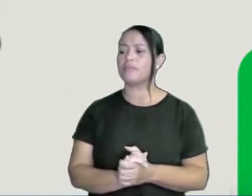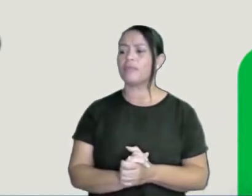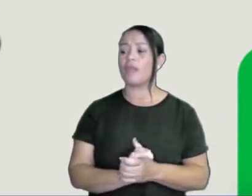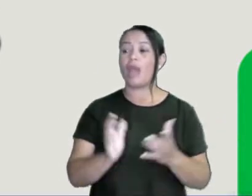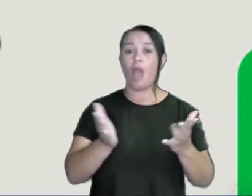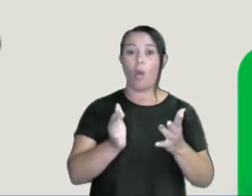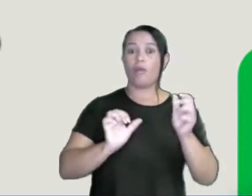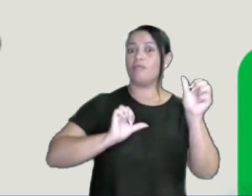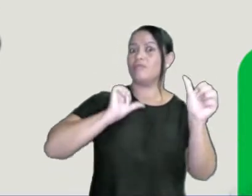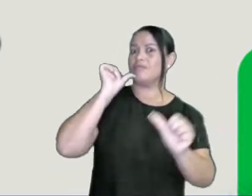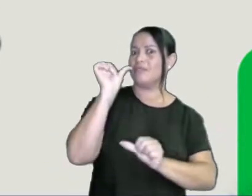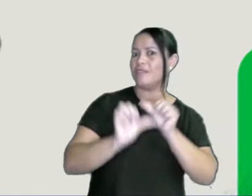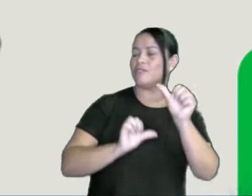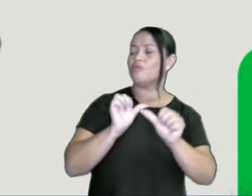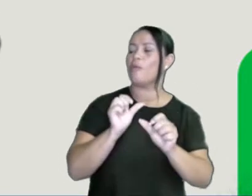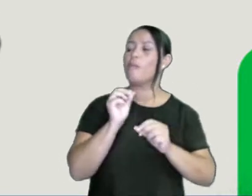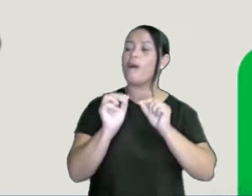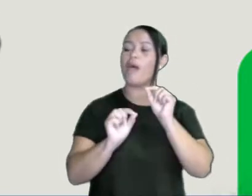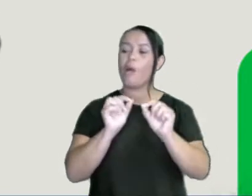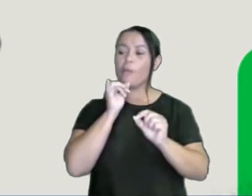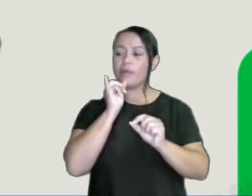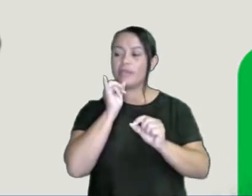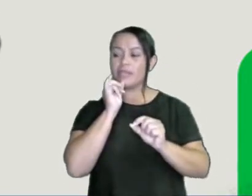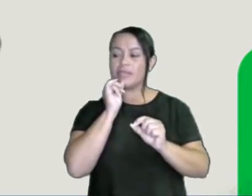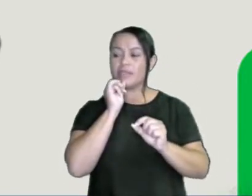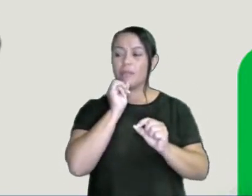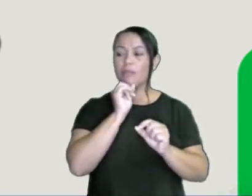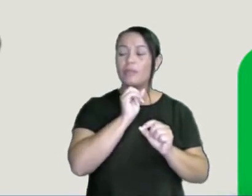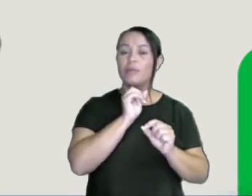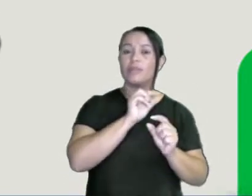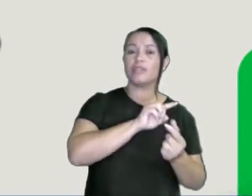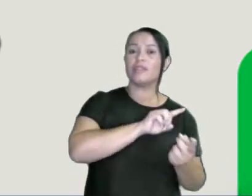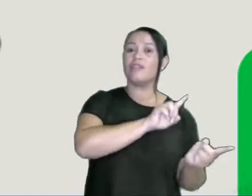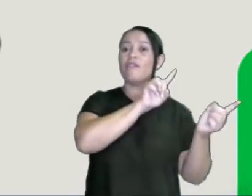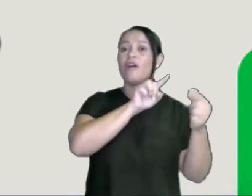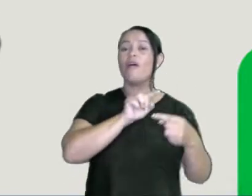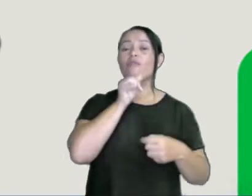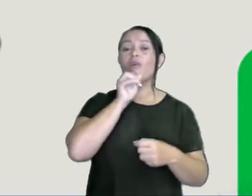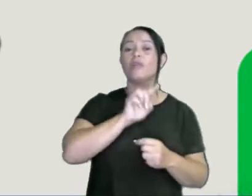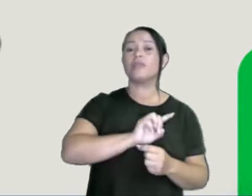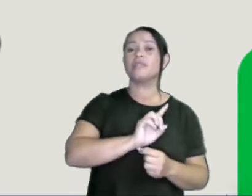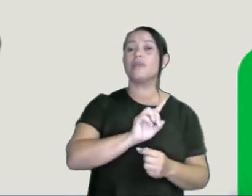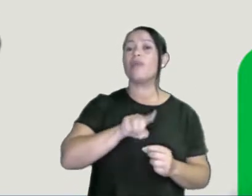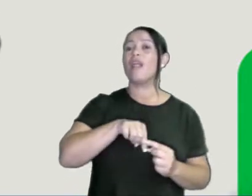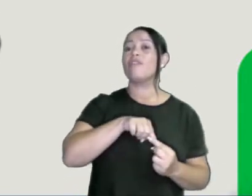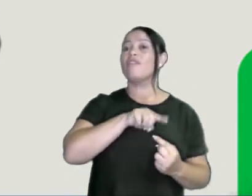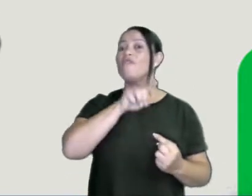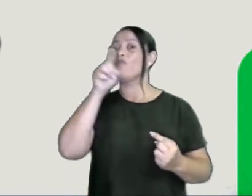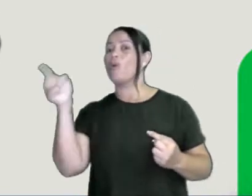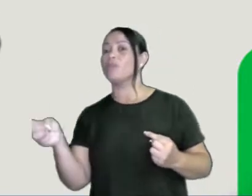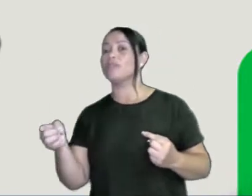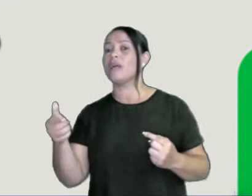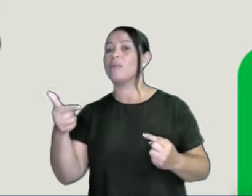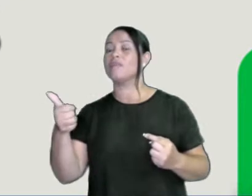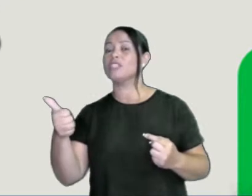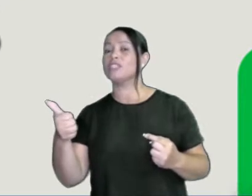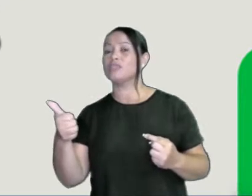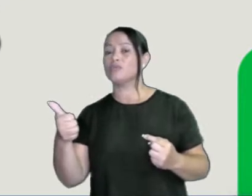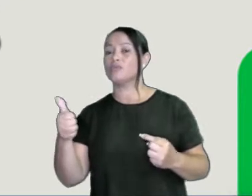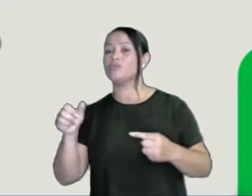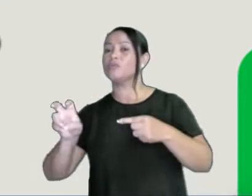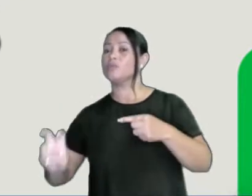Vamos transformá-la de volta para 21 sobre 5, ou seja, eu quero de volta a minha fração imprópria,